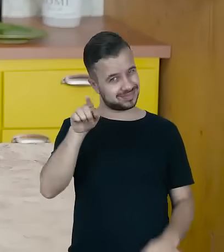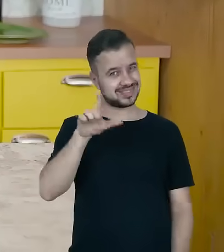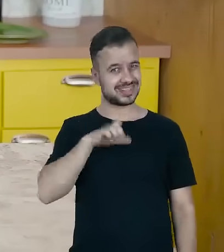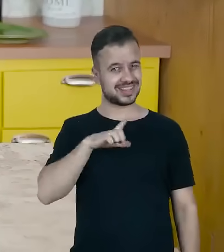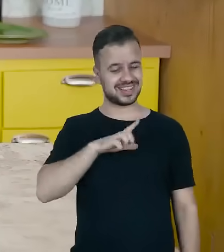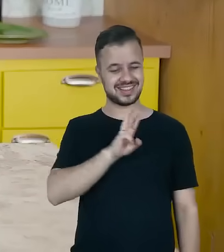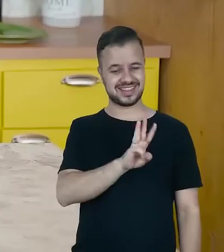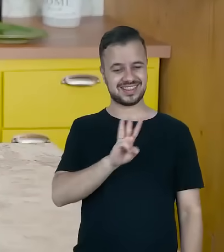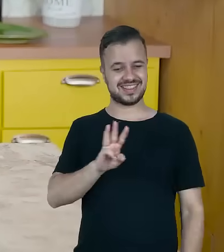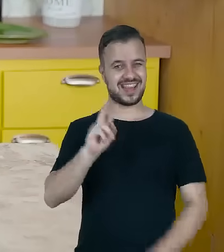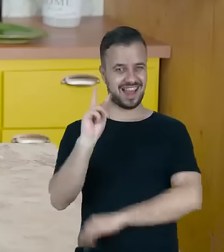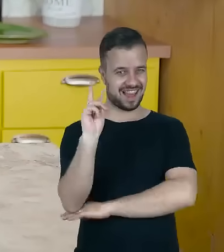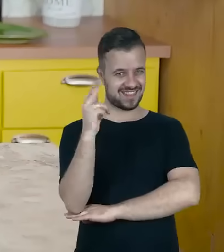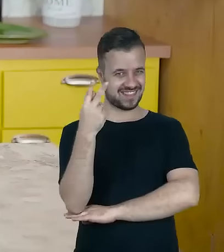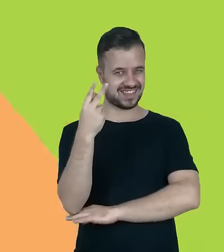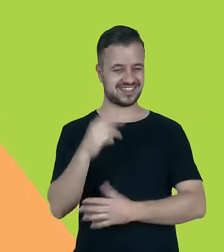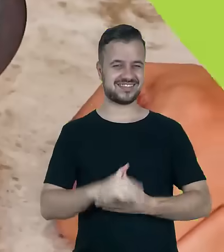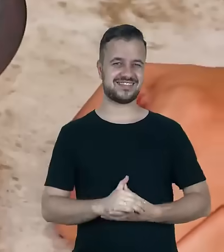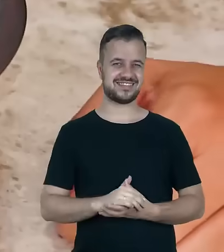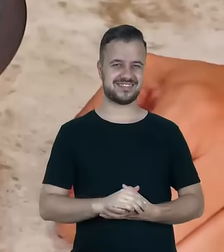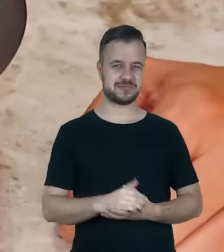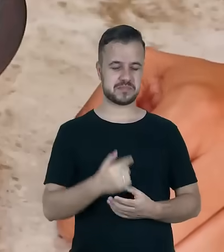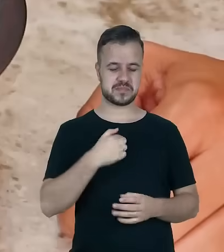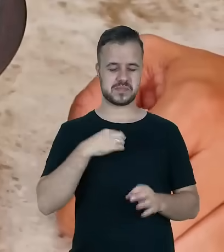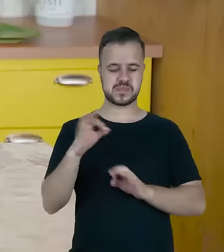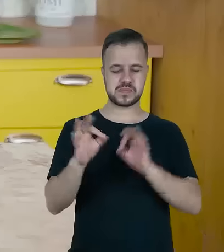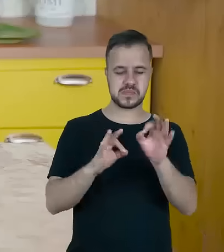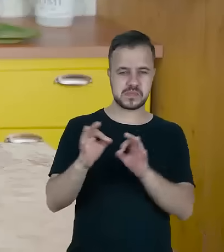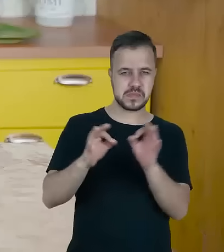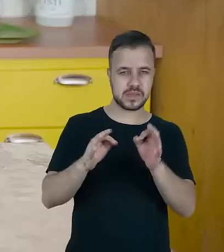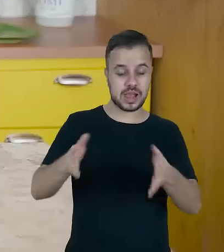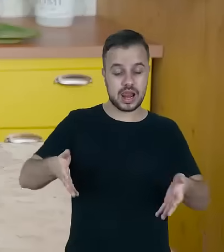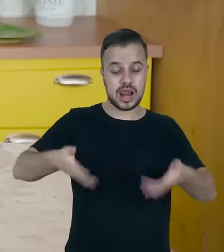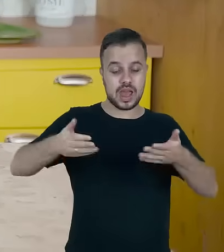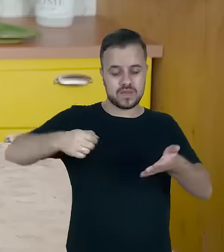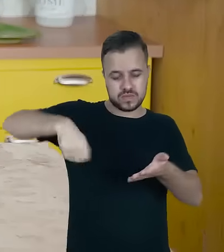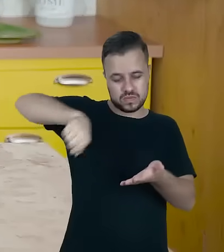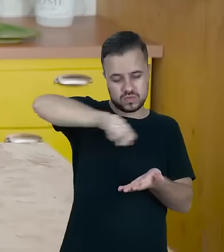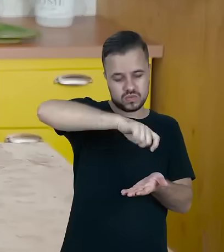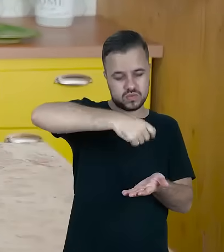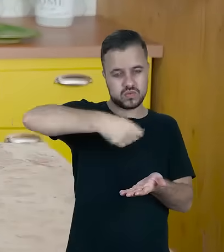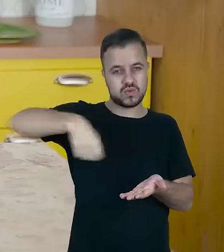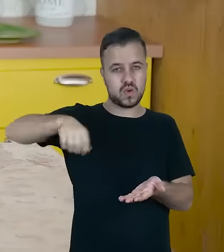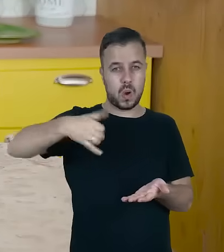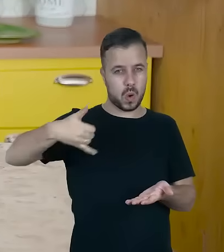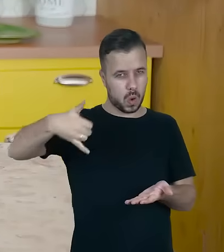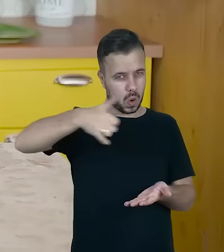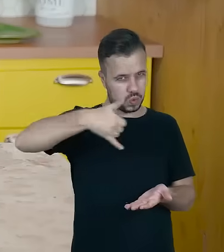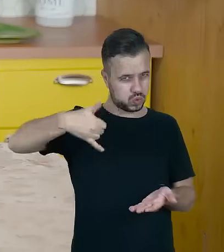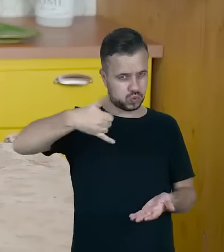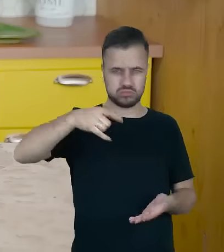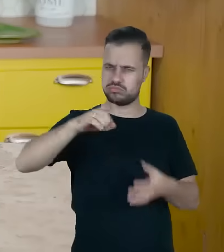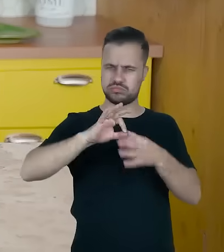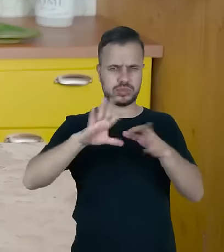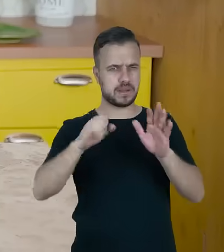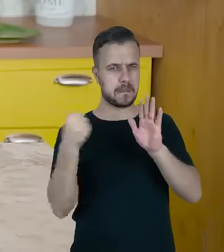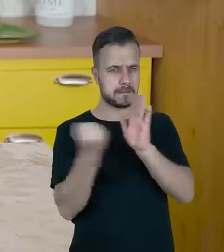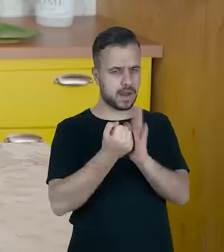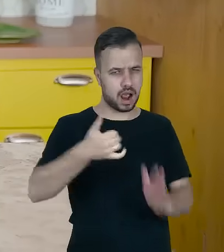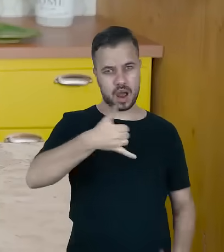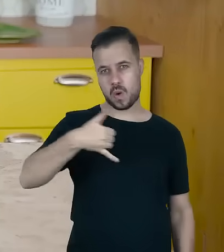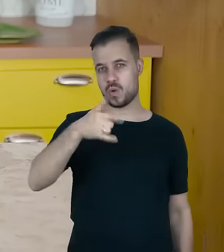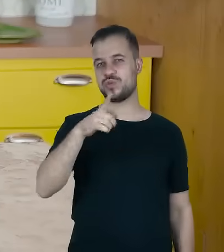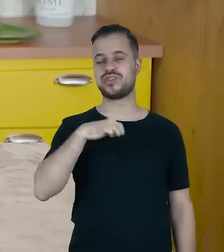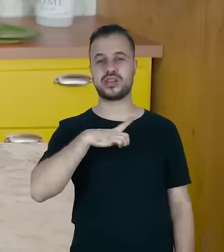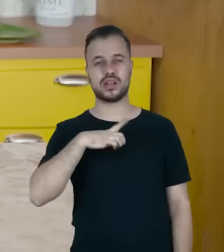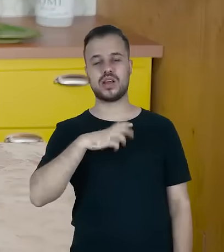você encontra lá no site da Avan. E uma coisa que eu fiz aqui, eu dei uma leve untada com óleo na forma, tá bom? Aí você pode utilizar o óleo que tem